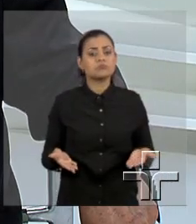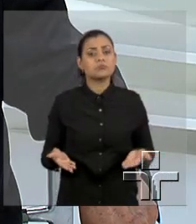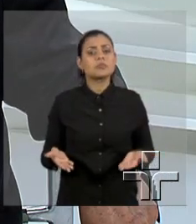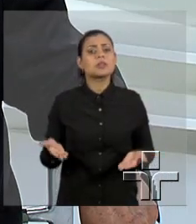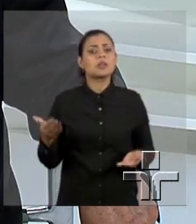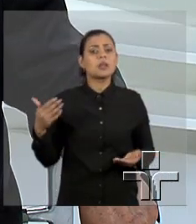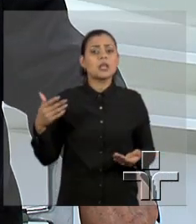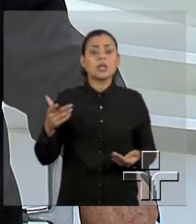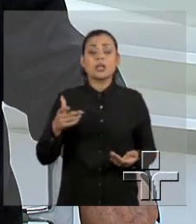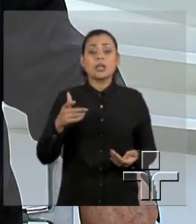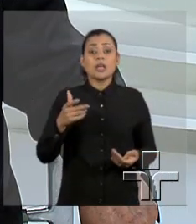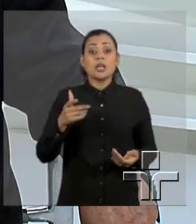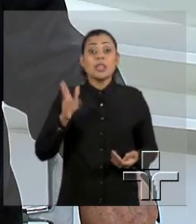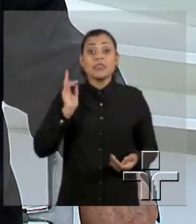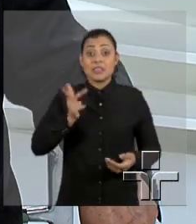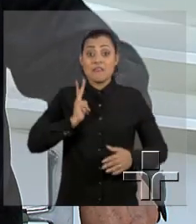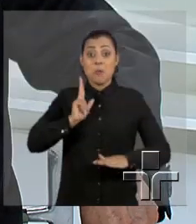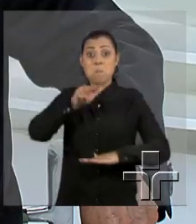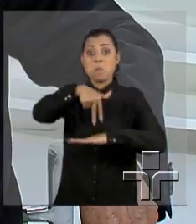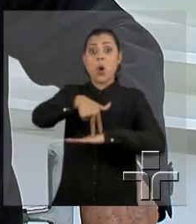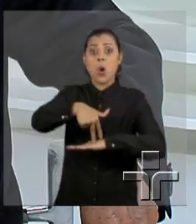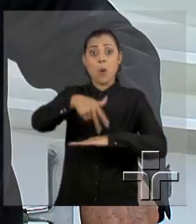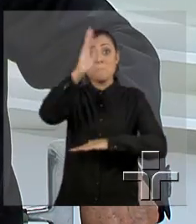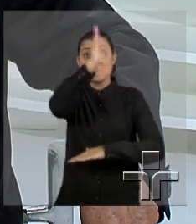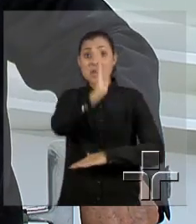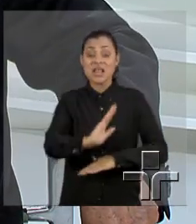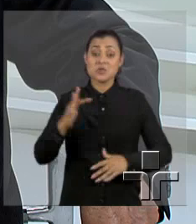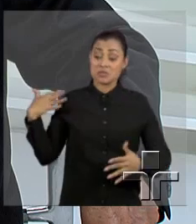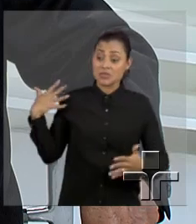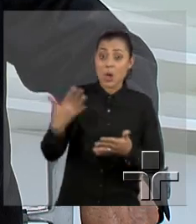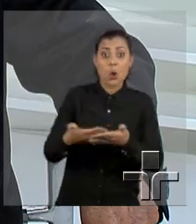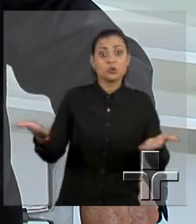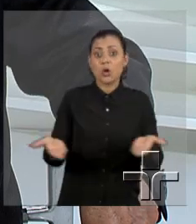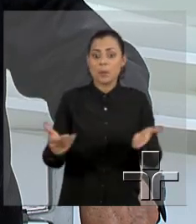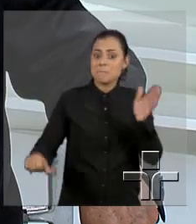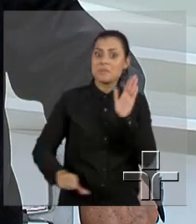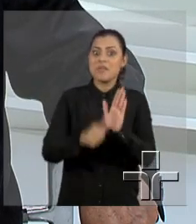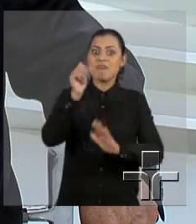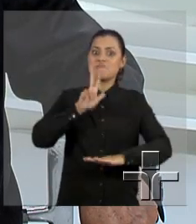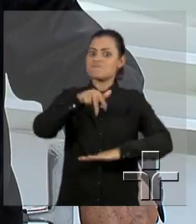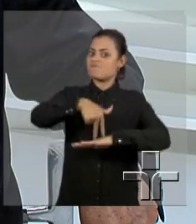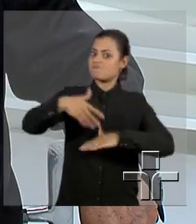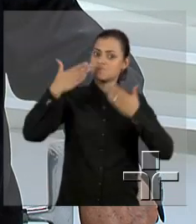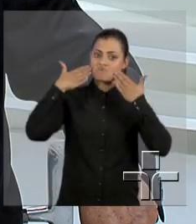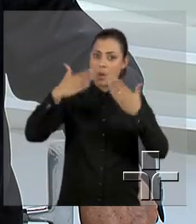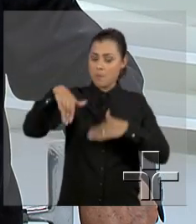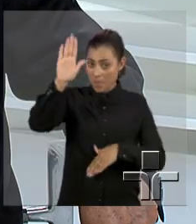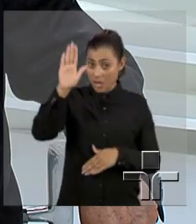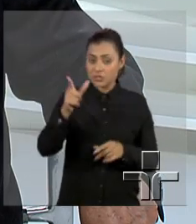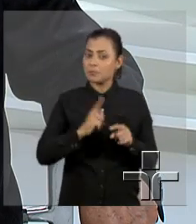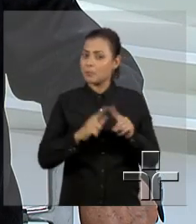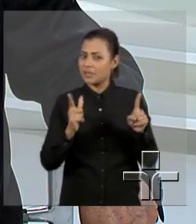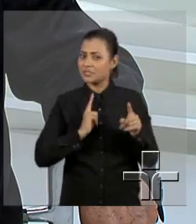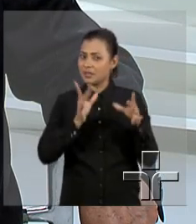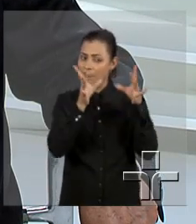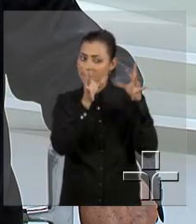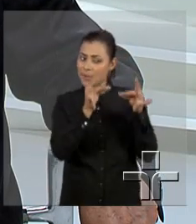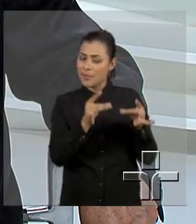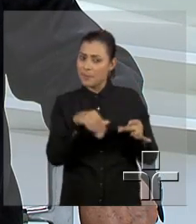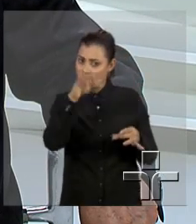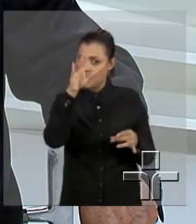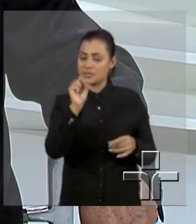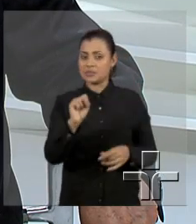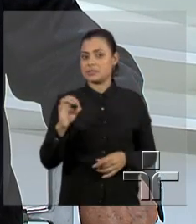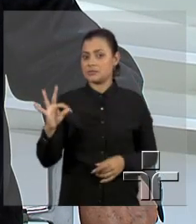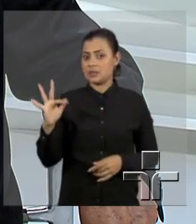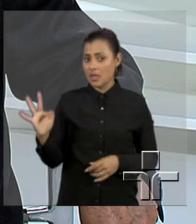visto um protagonismo único na história do Brasil, né? E nós temos questões muito delicadas no Supremo,